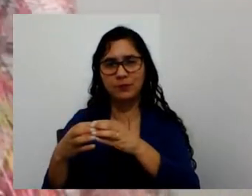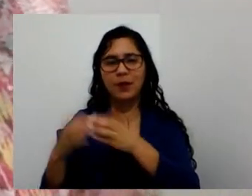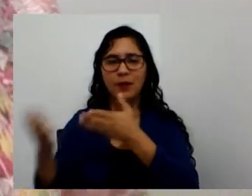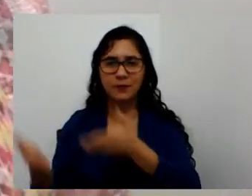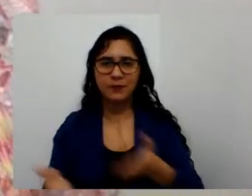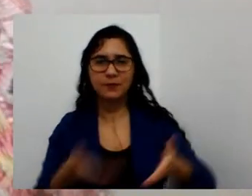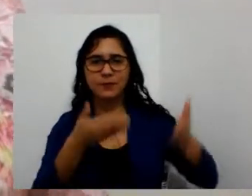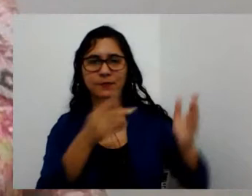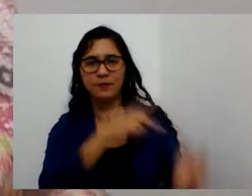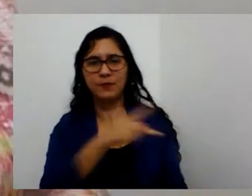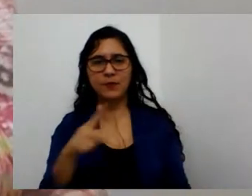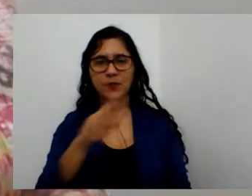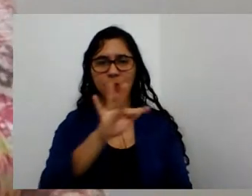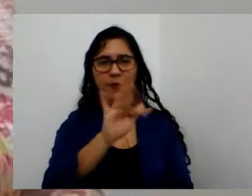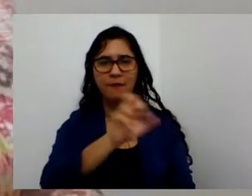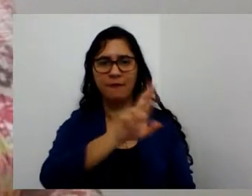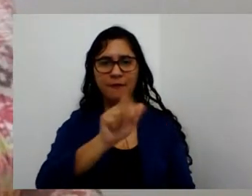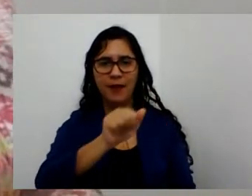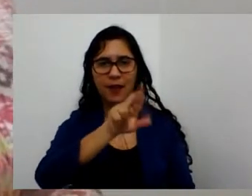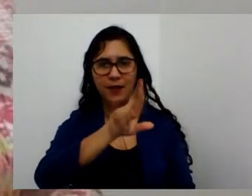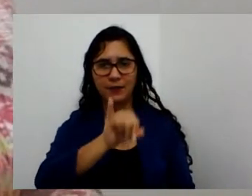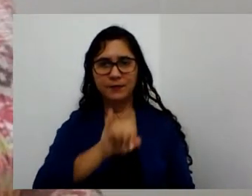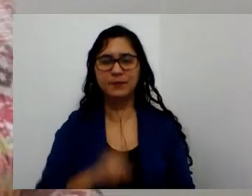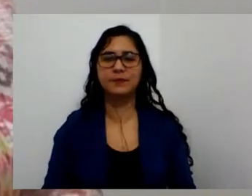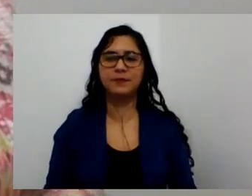ao professor Ferrari.